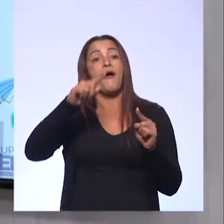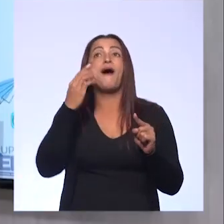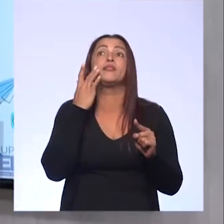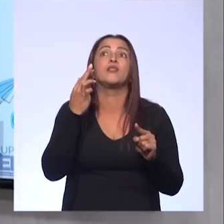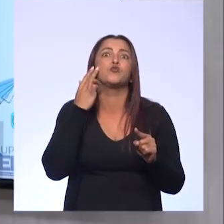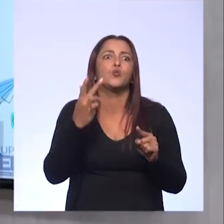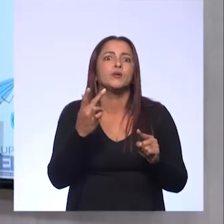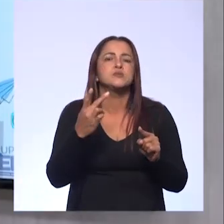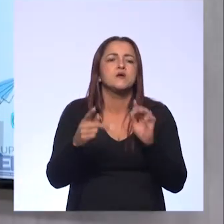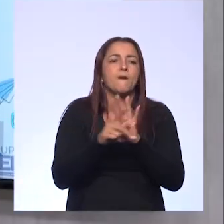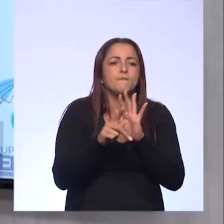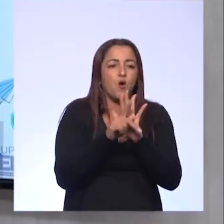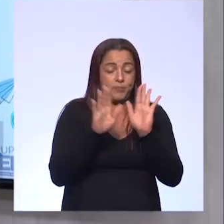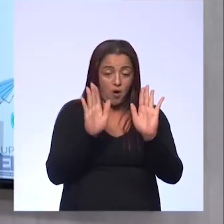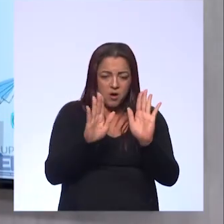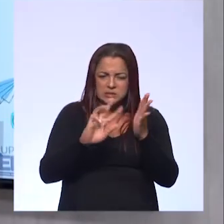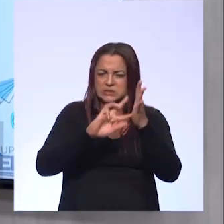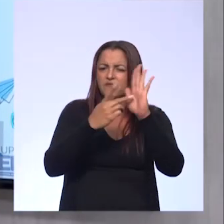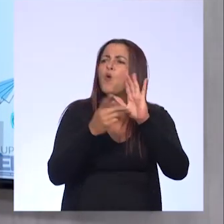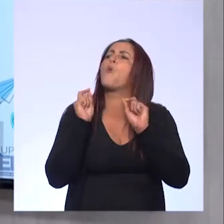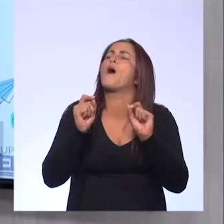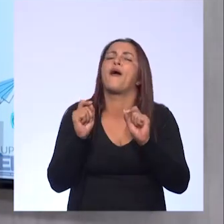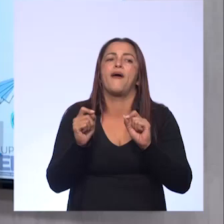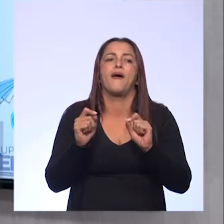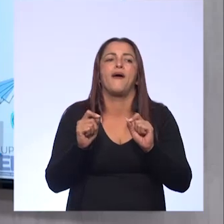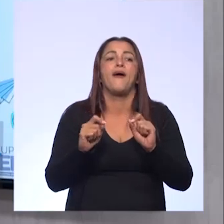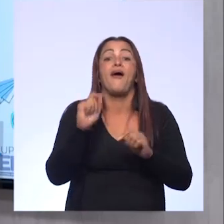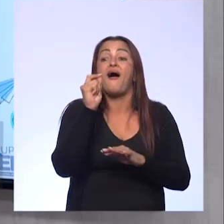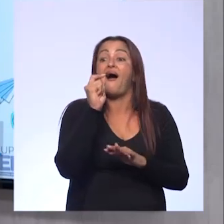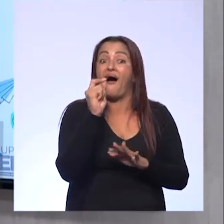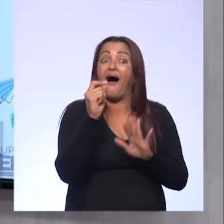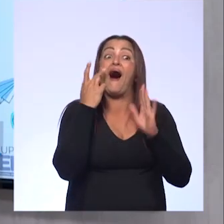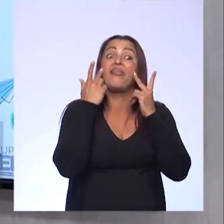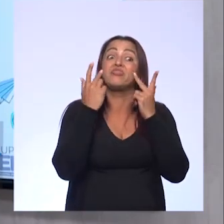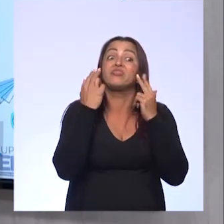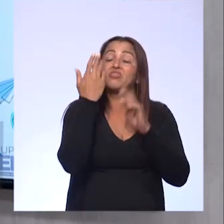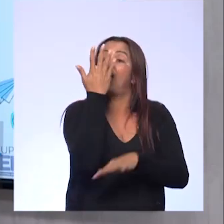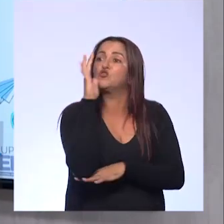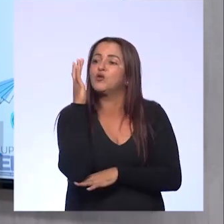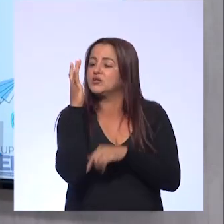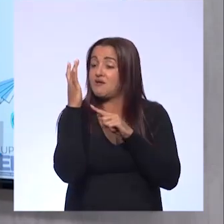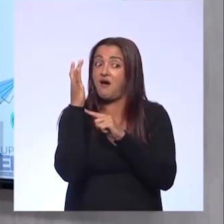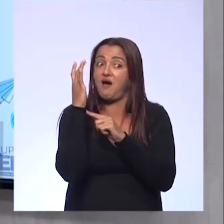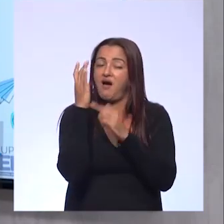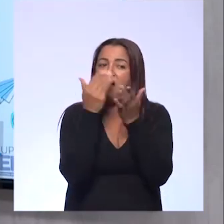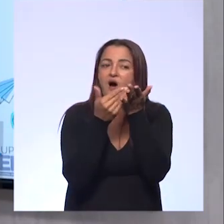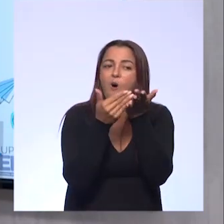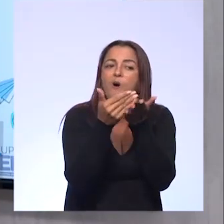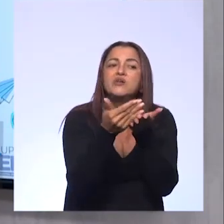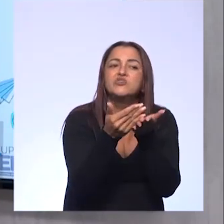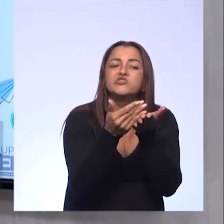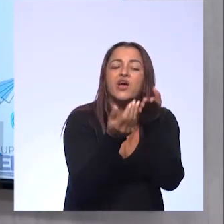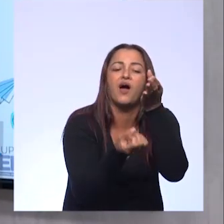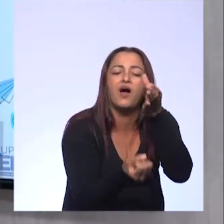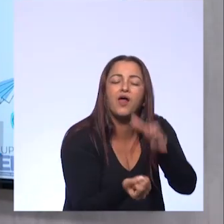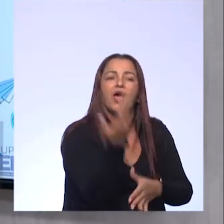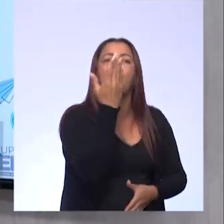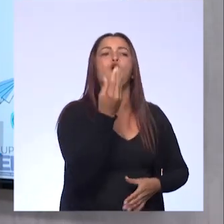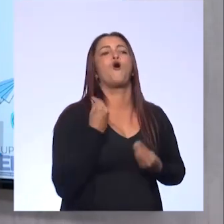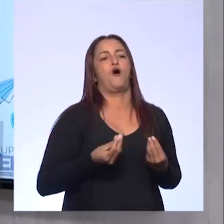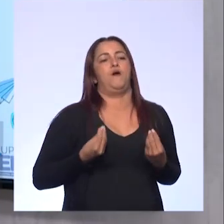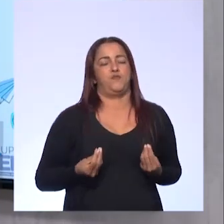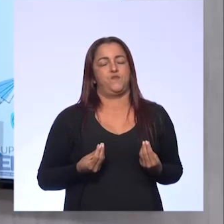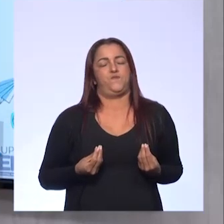ela tá ressocia Daqui característica da onda a natureza ela tem a ver com a origem como é que essa onda foi criada